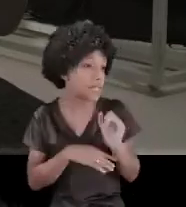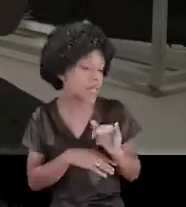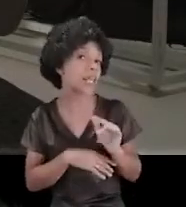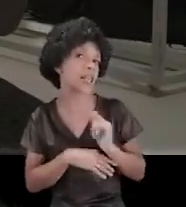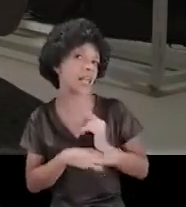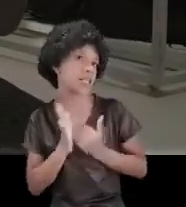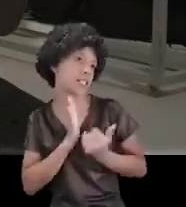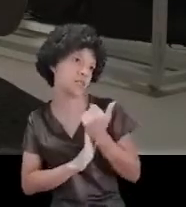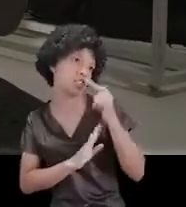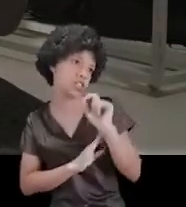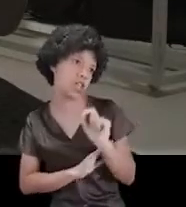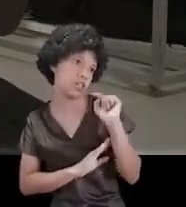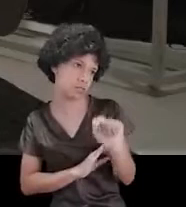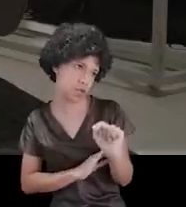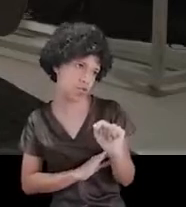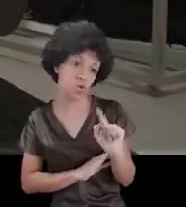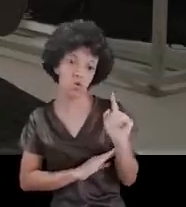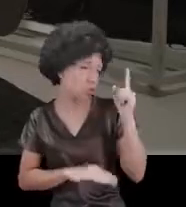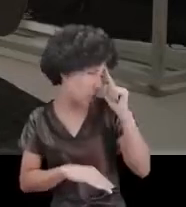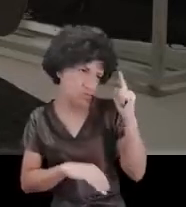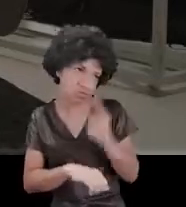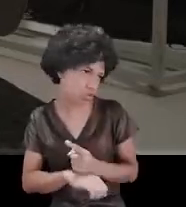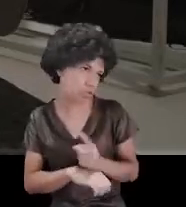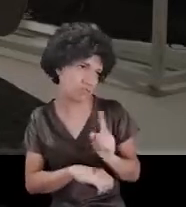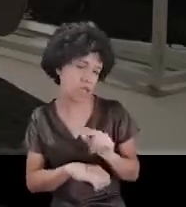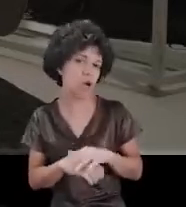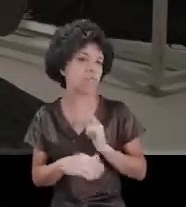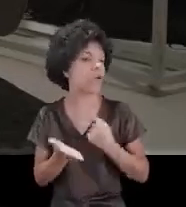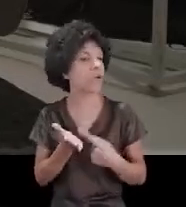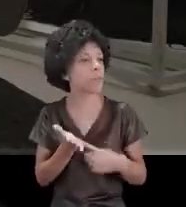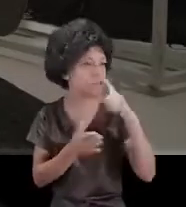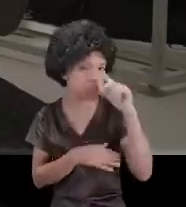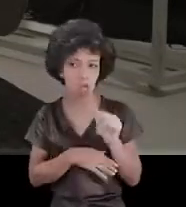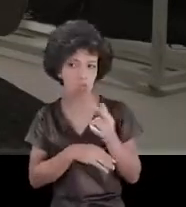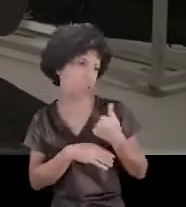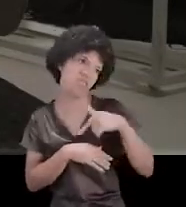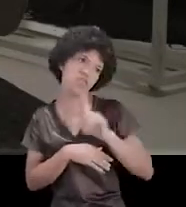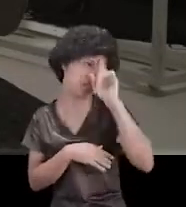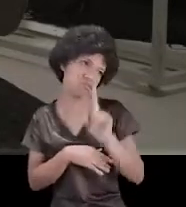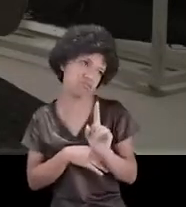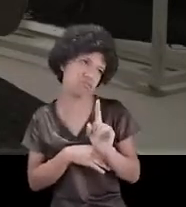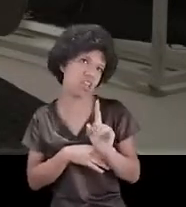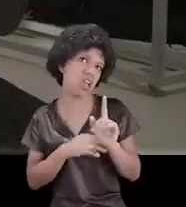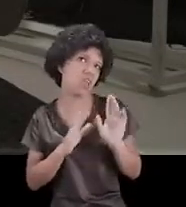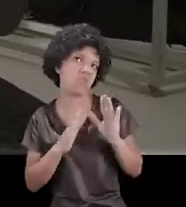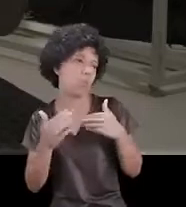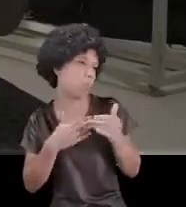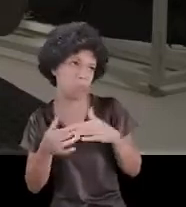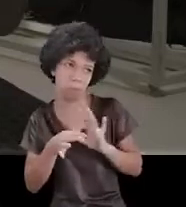tem um prazo para eles te pagarem não é no mesmo dia eles estipula uma data eu nunca vou nessa data eu sempre vou numa data